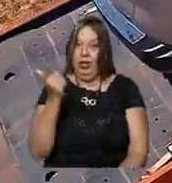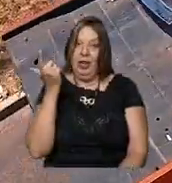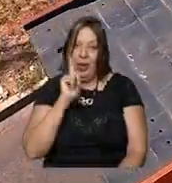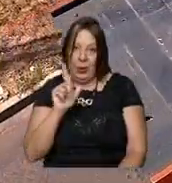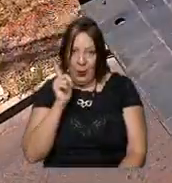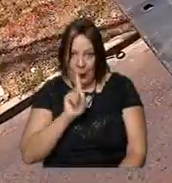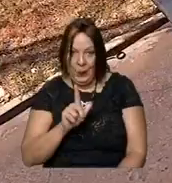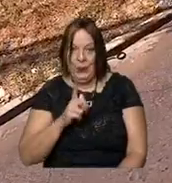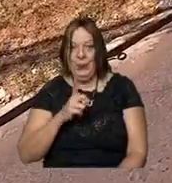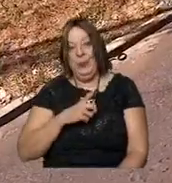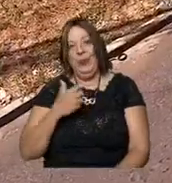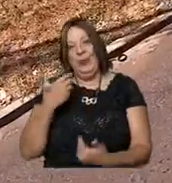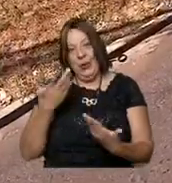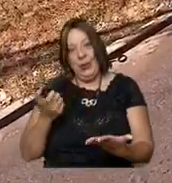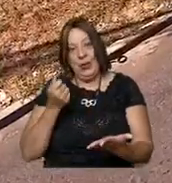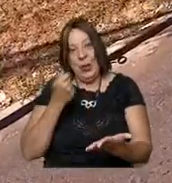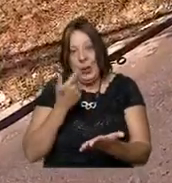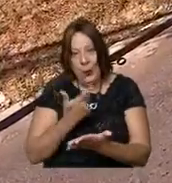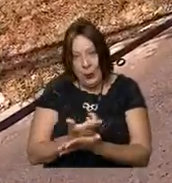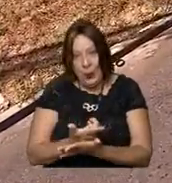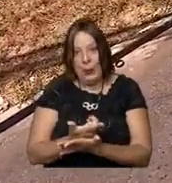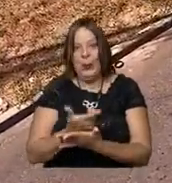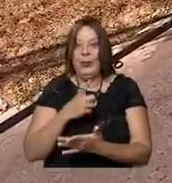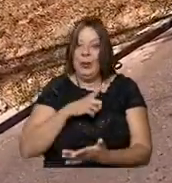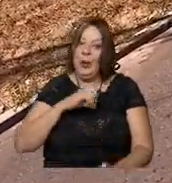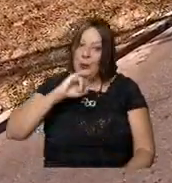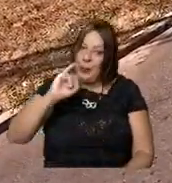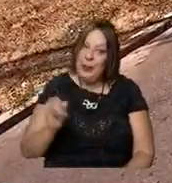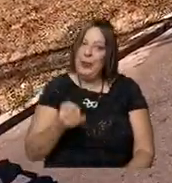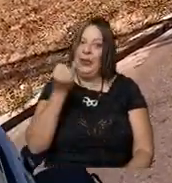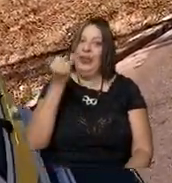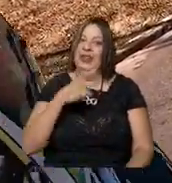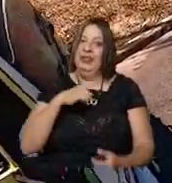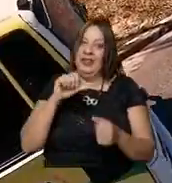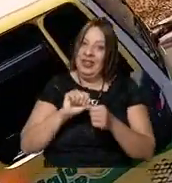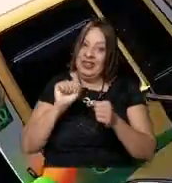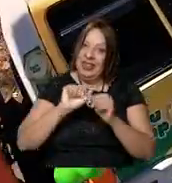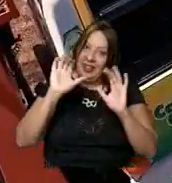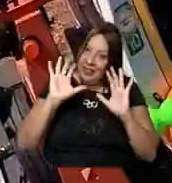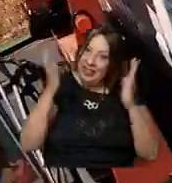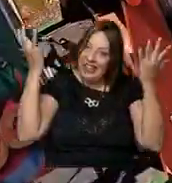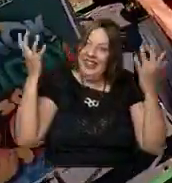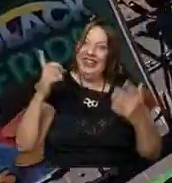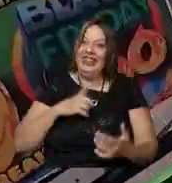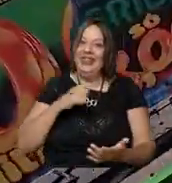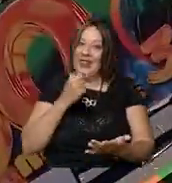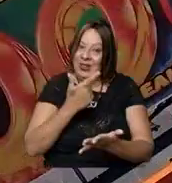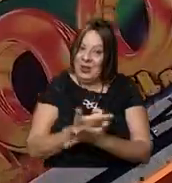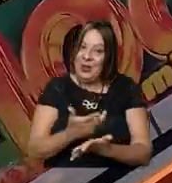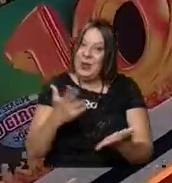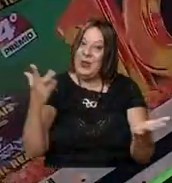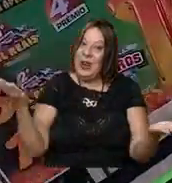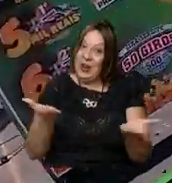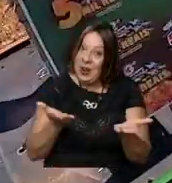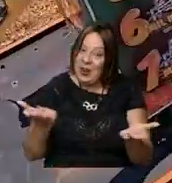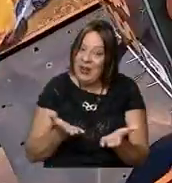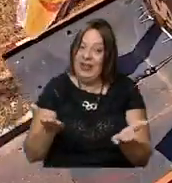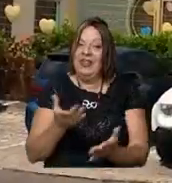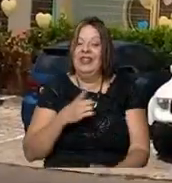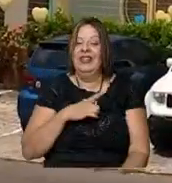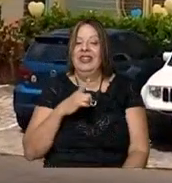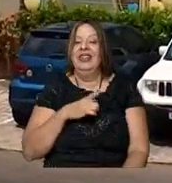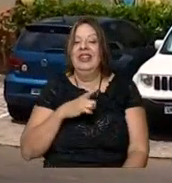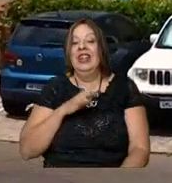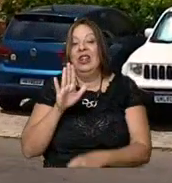o seu para mudar de vida com a gente e ganhar uma festa dessa? Então adquira agora mesmo! E